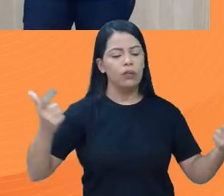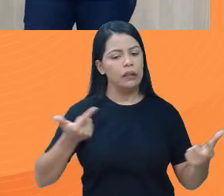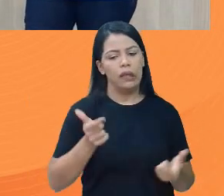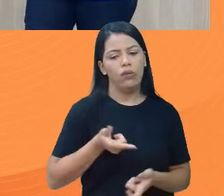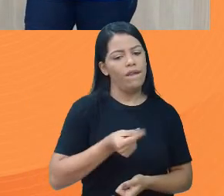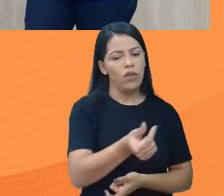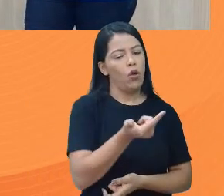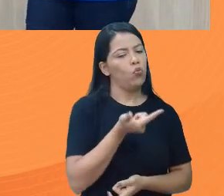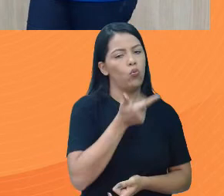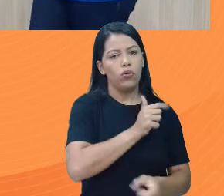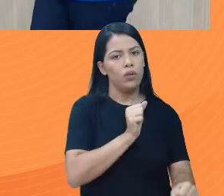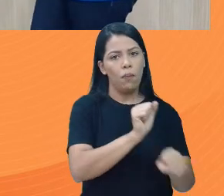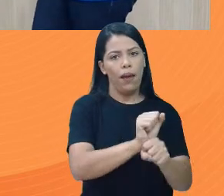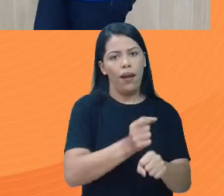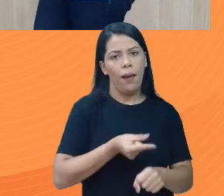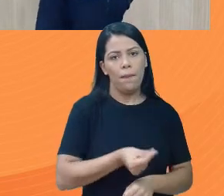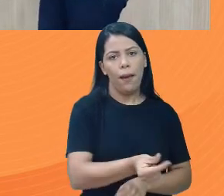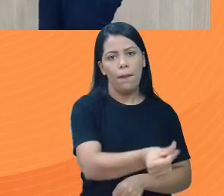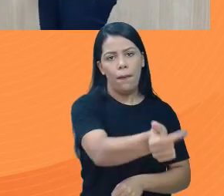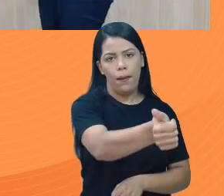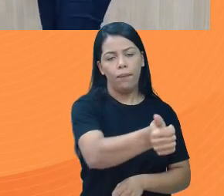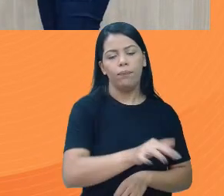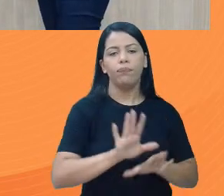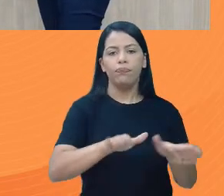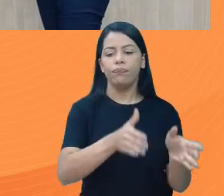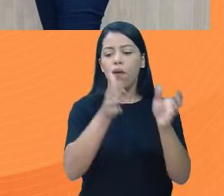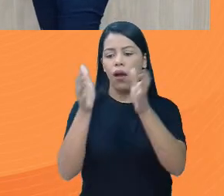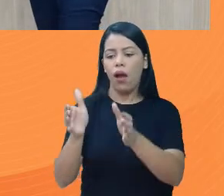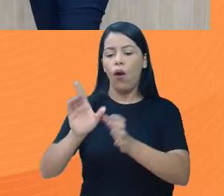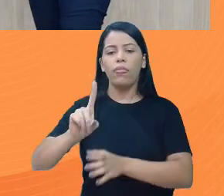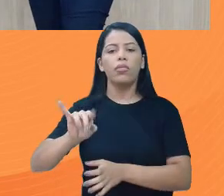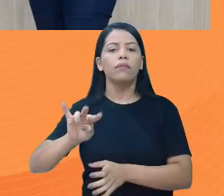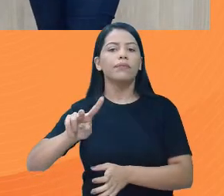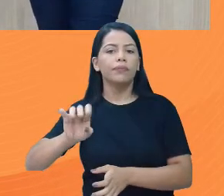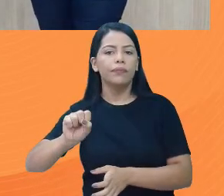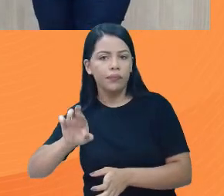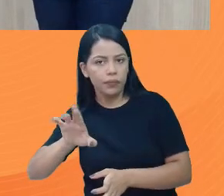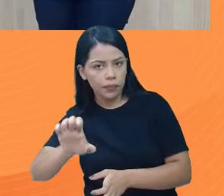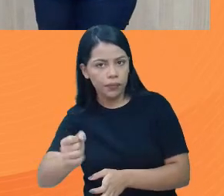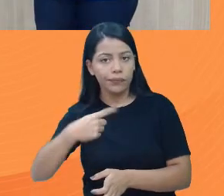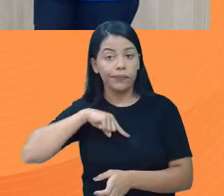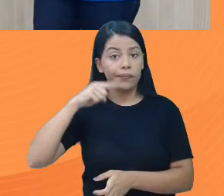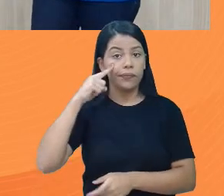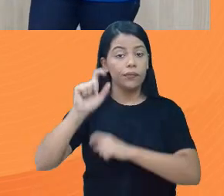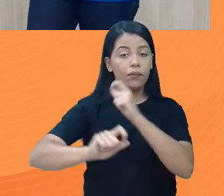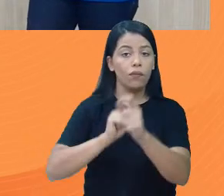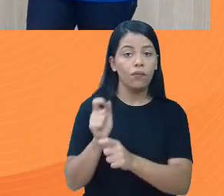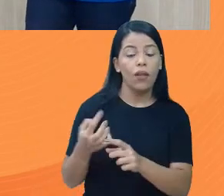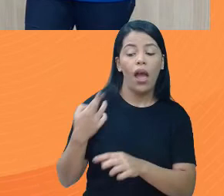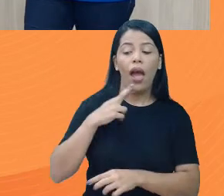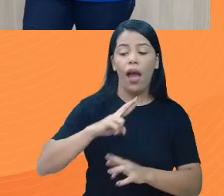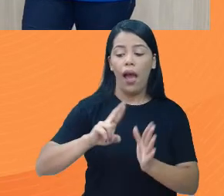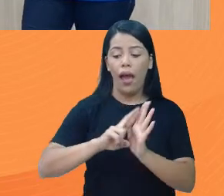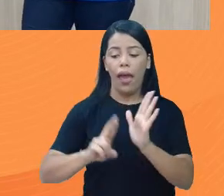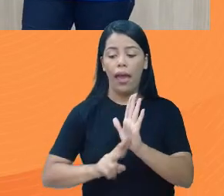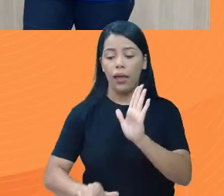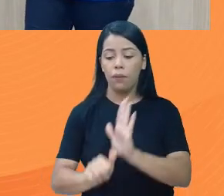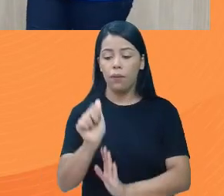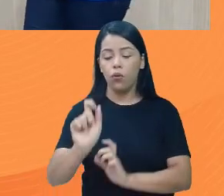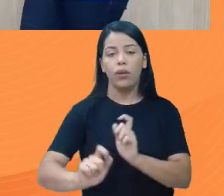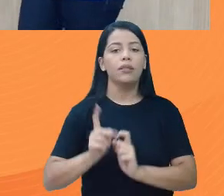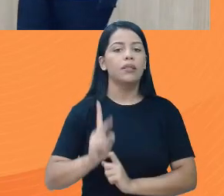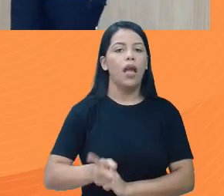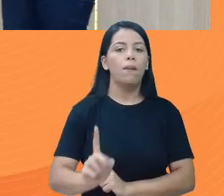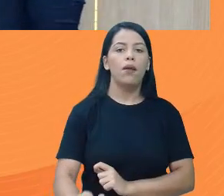fazer essa multiplicação, tá certo? Já no caso dos divisores, a gente viu ali que a regrinha é o primeiro divisor é sempre o